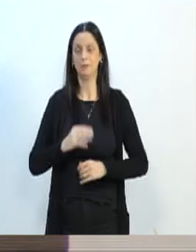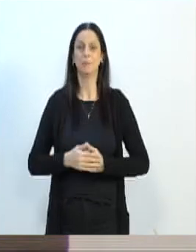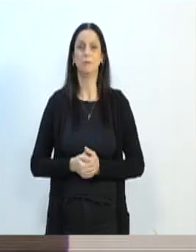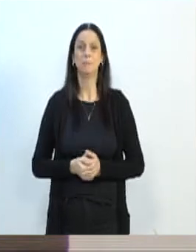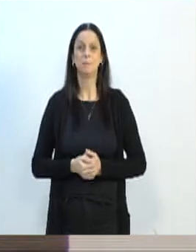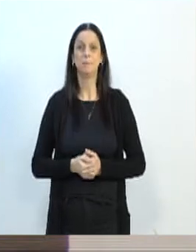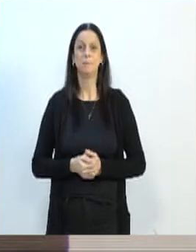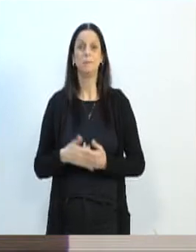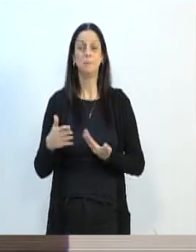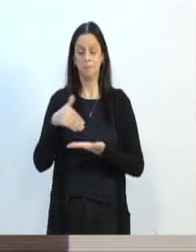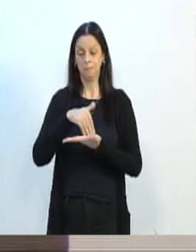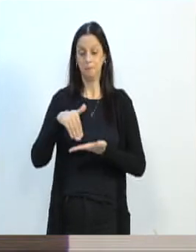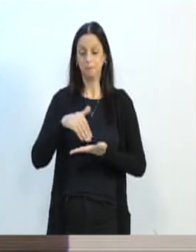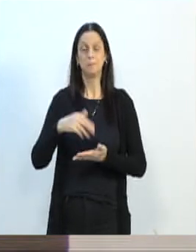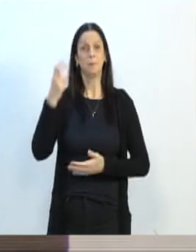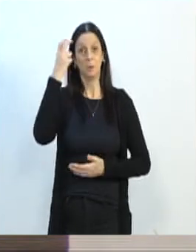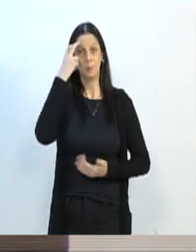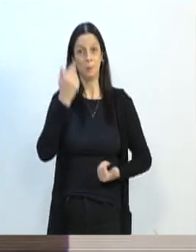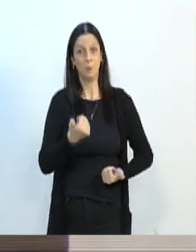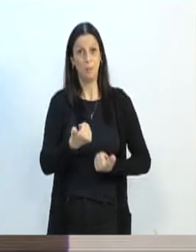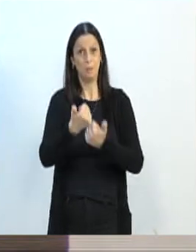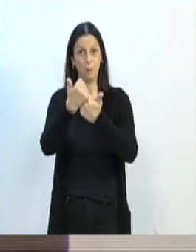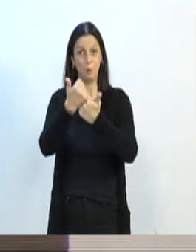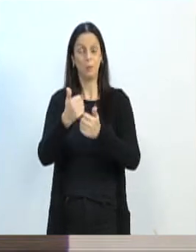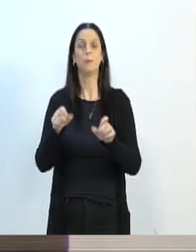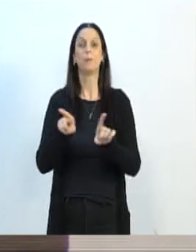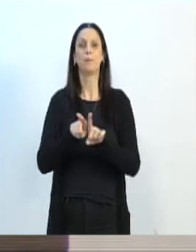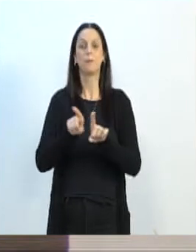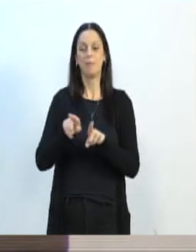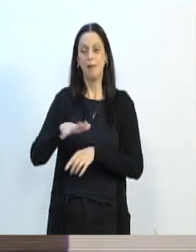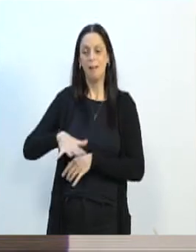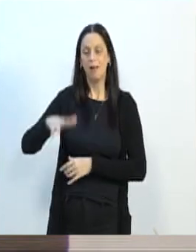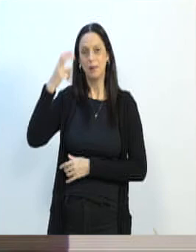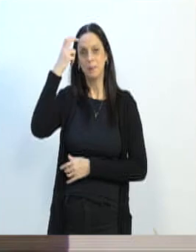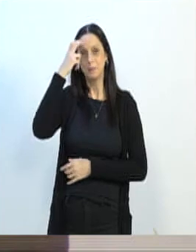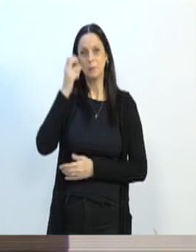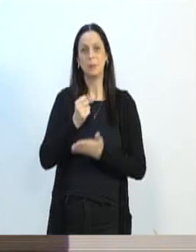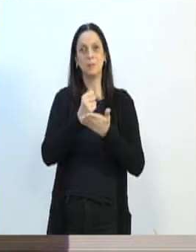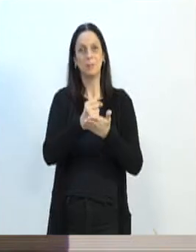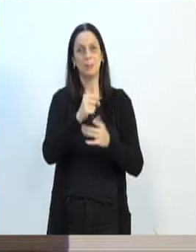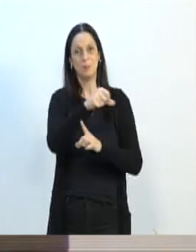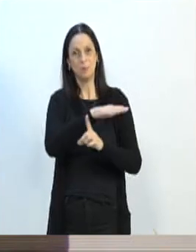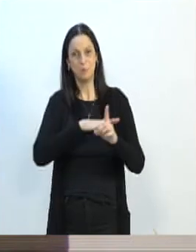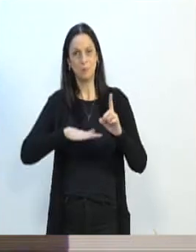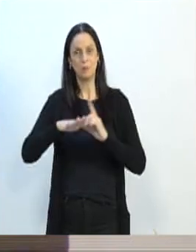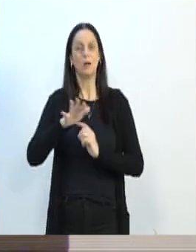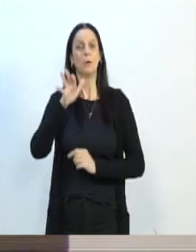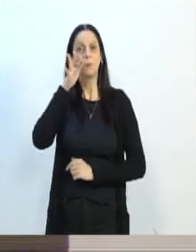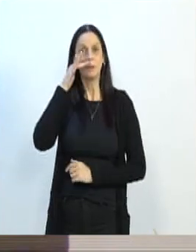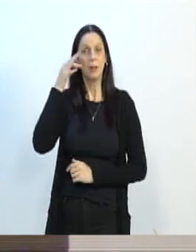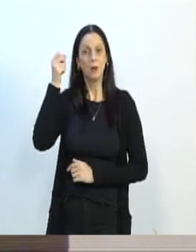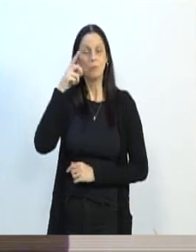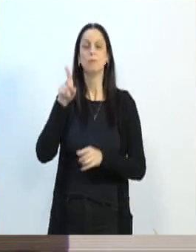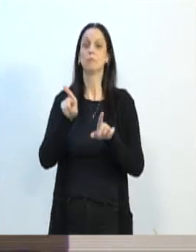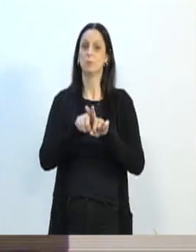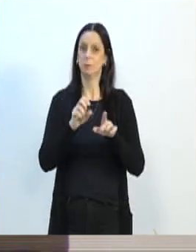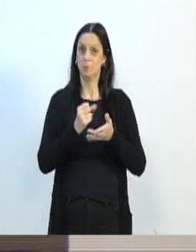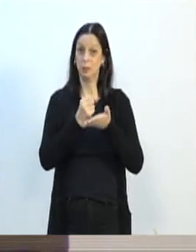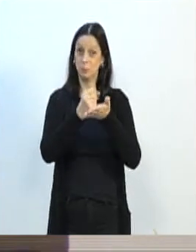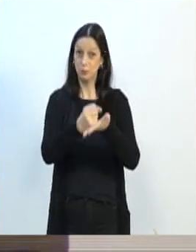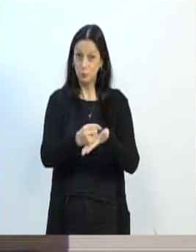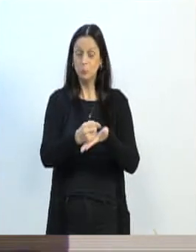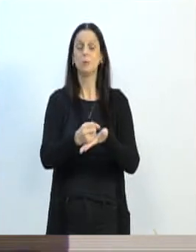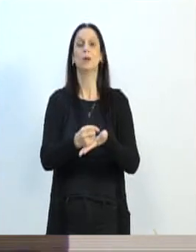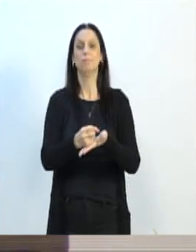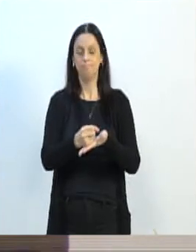apoio da Secretaria de Cultura, das Divisões de Cultura e Assistência Social da FURB, que já acontece, tem contribuído muito para